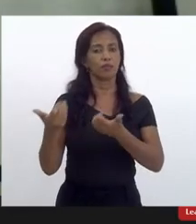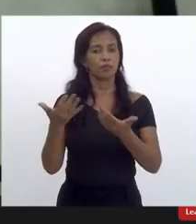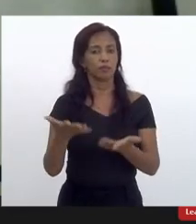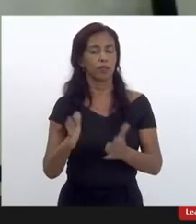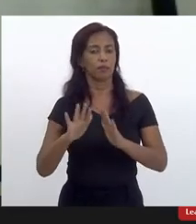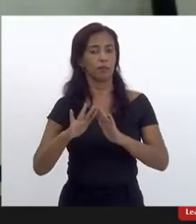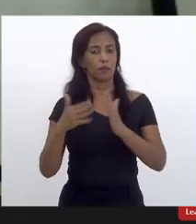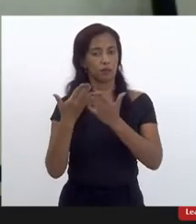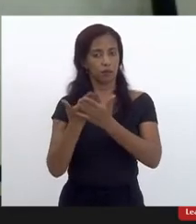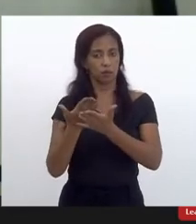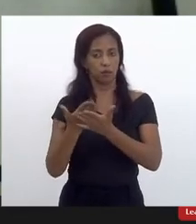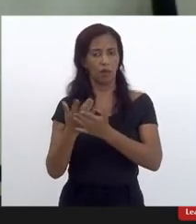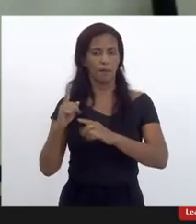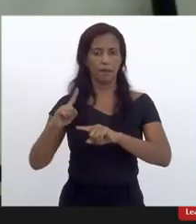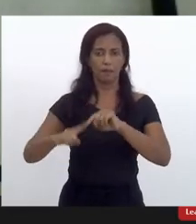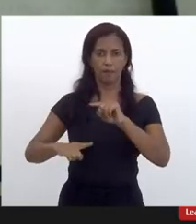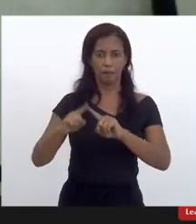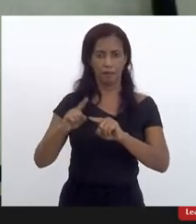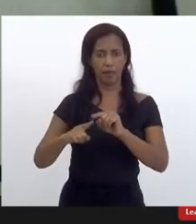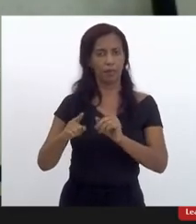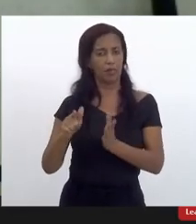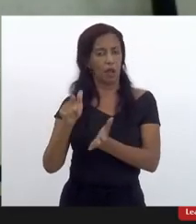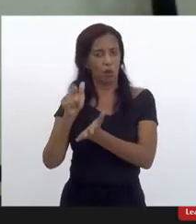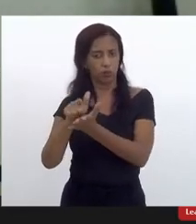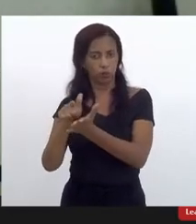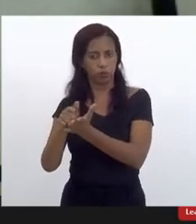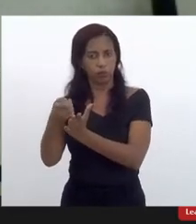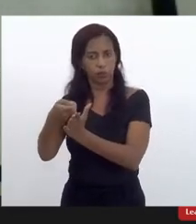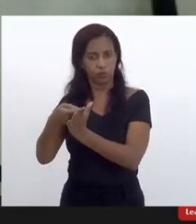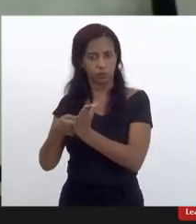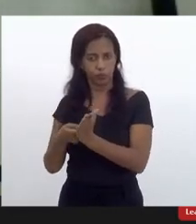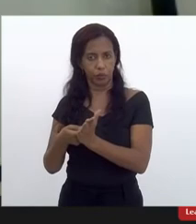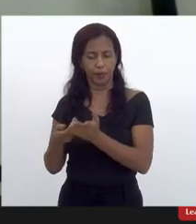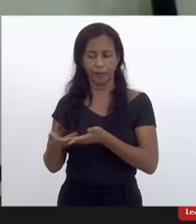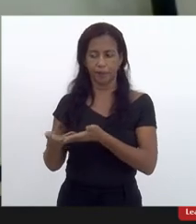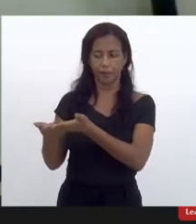pelas escolas material impresso, que